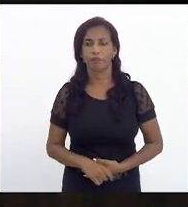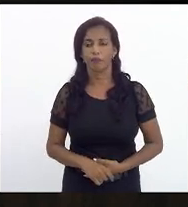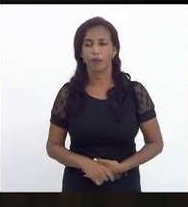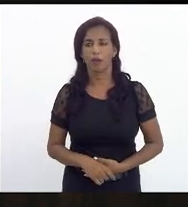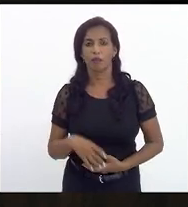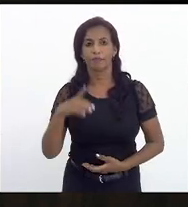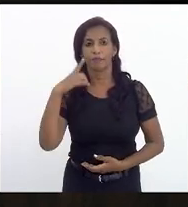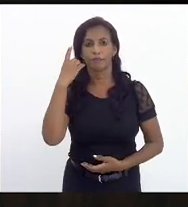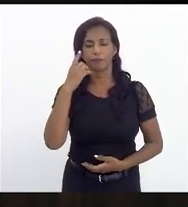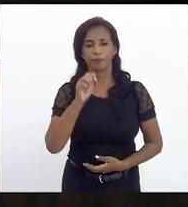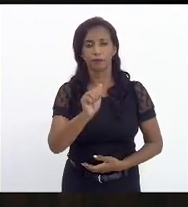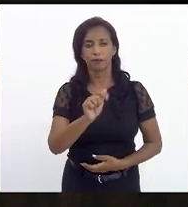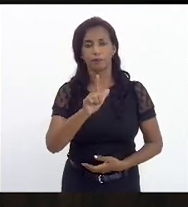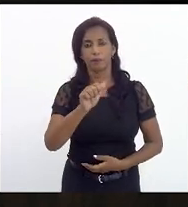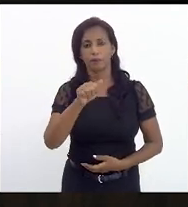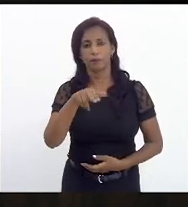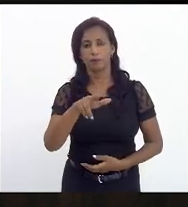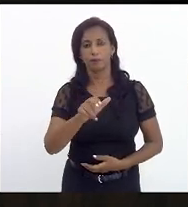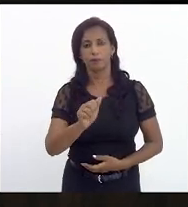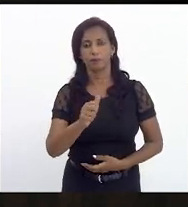Alana.